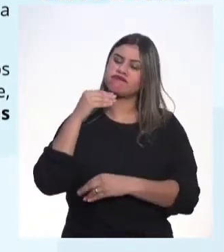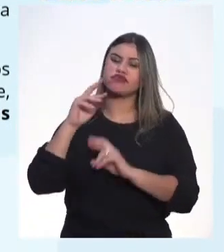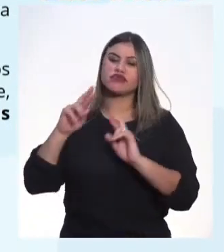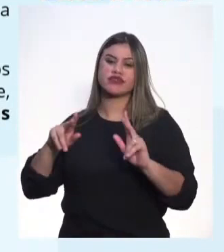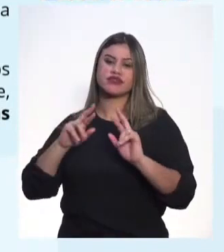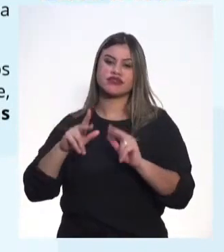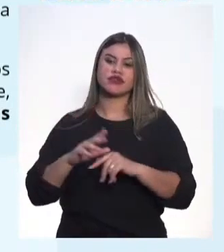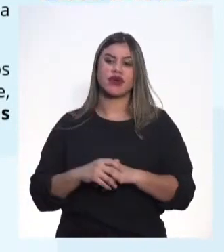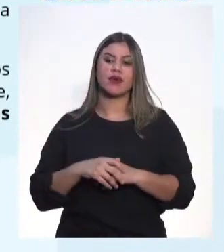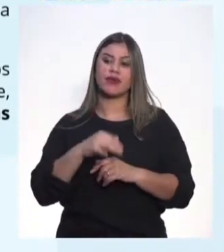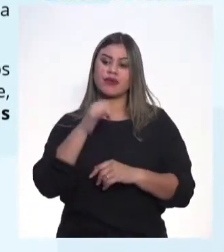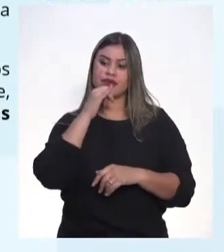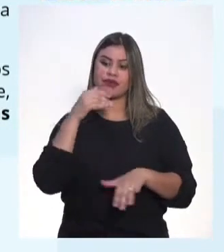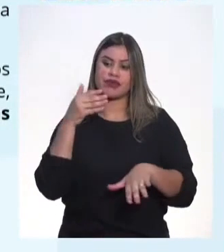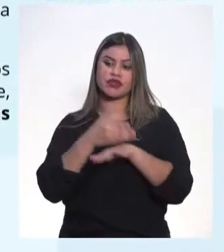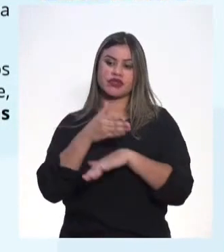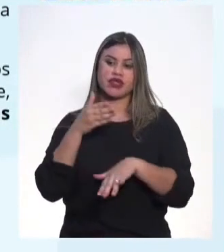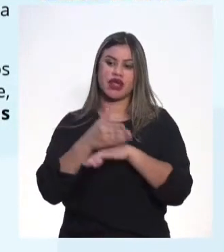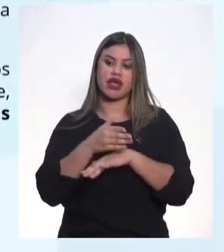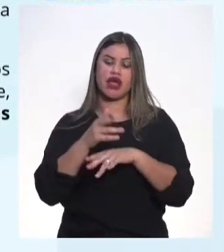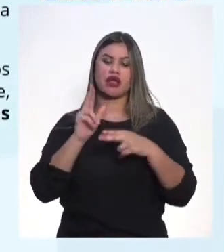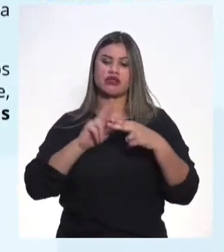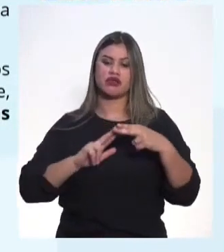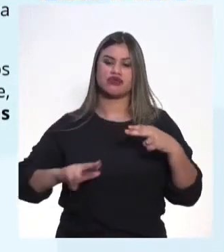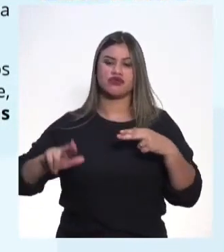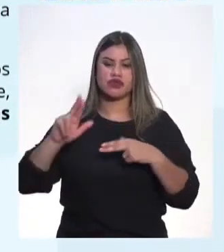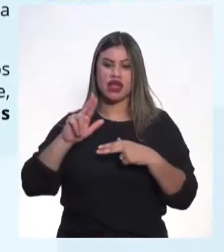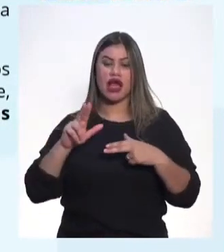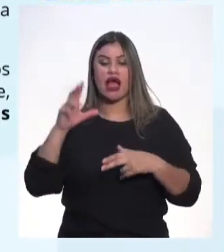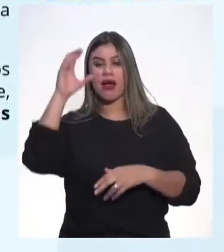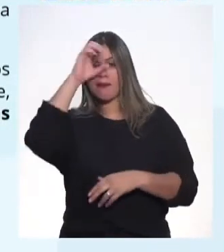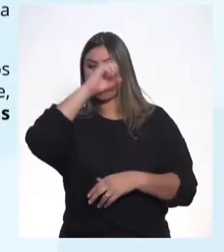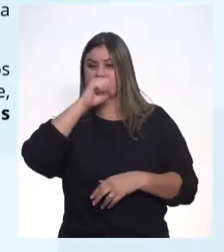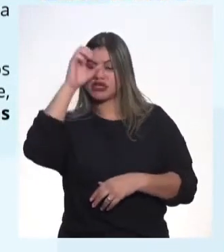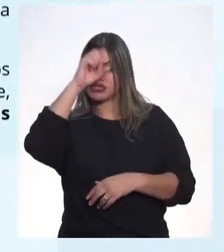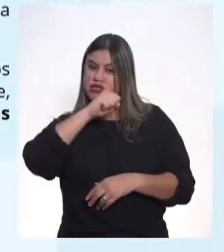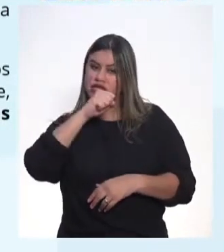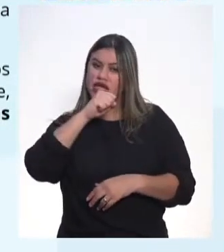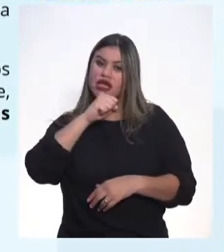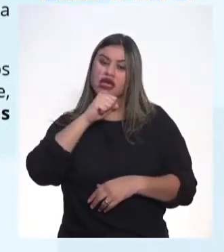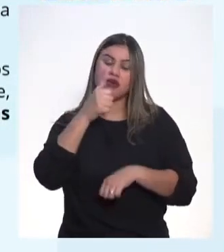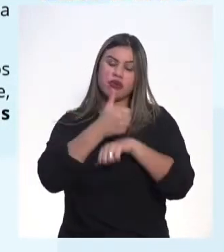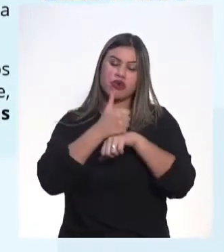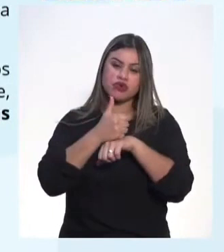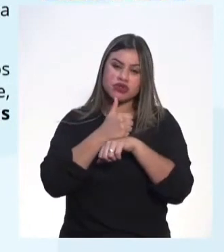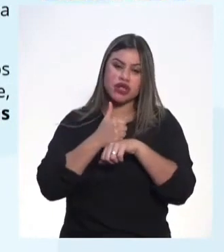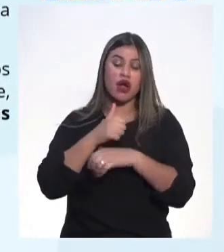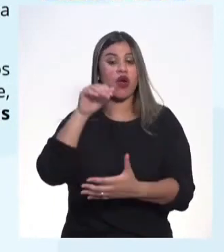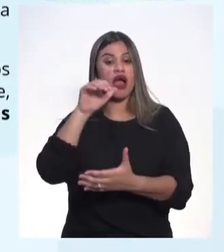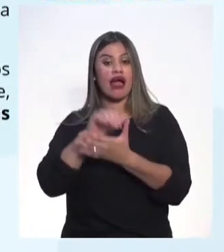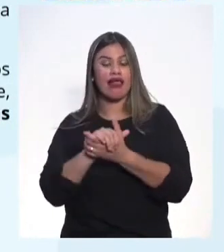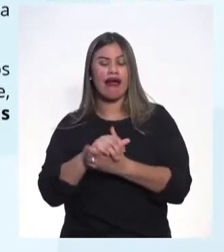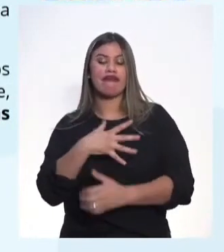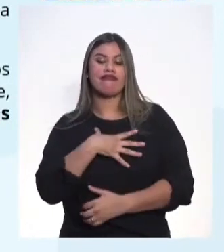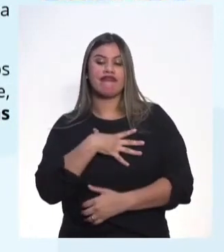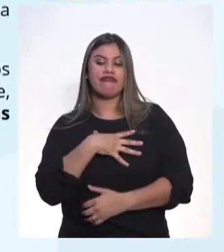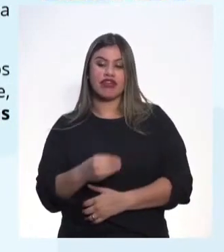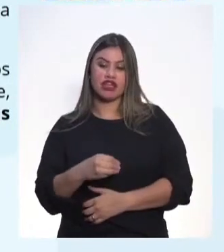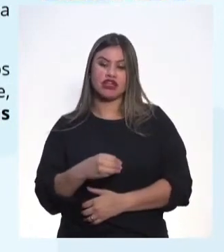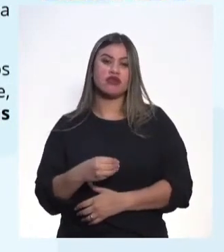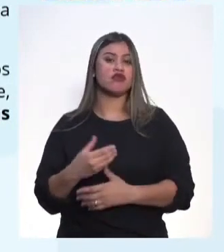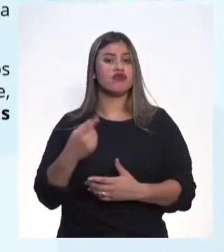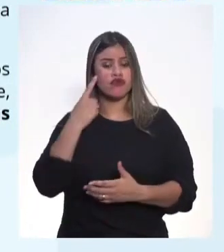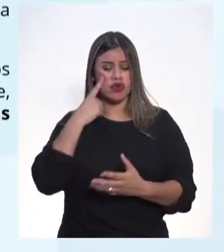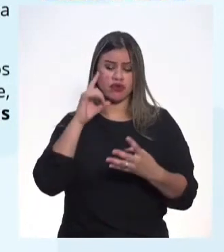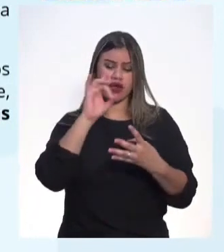exemplo, entrar na universidade, aprender uma profissão, casar e ter filhos. todas essas experiências nos